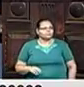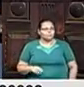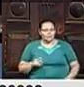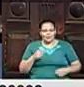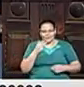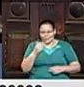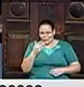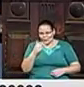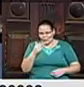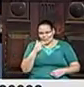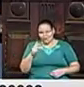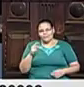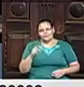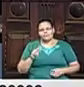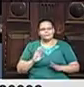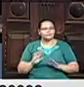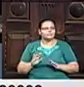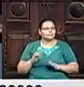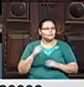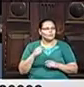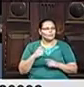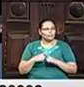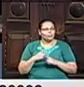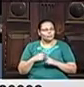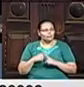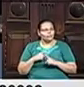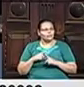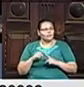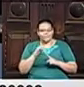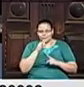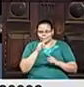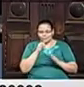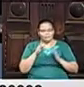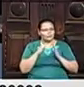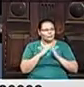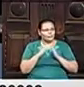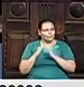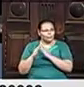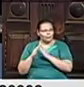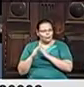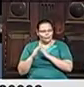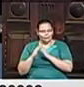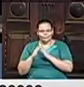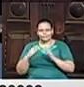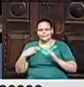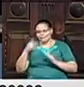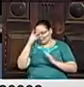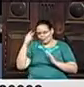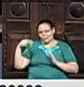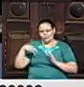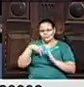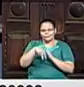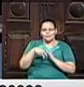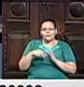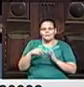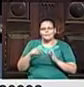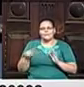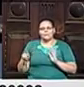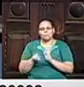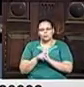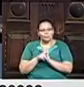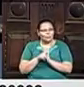Uma linguagem figurada. Porque se os imóveis forem ocupados pelos